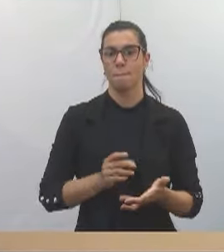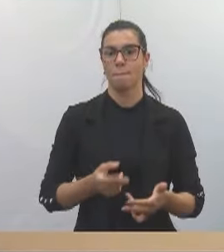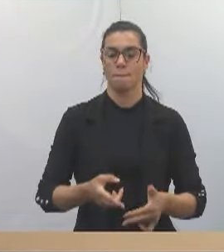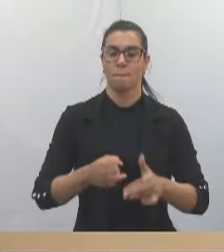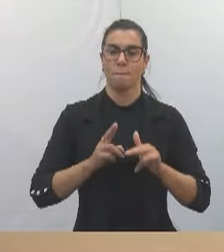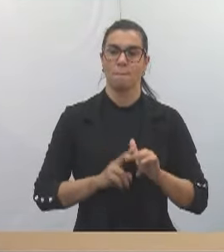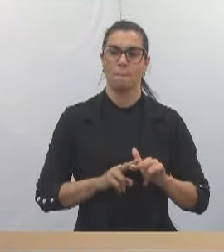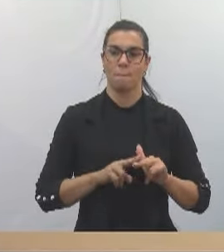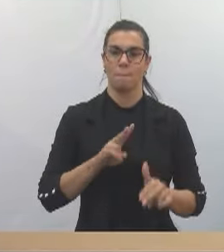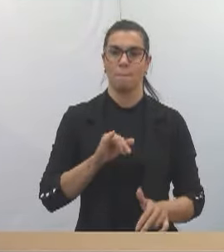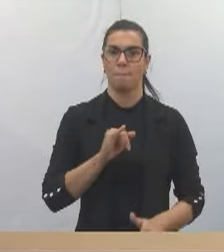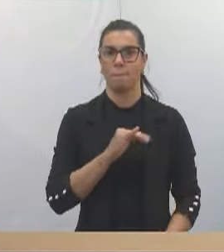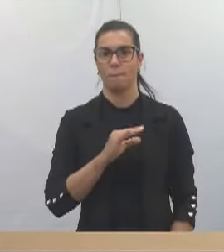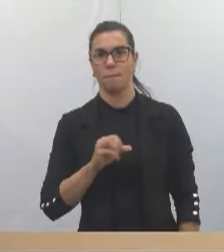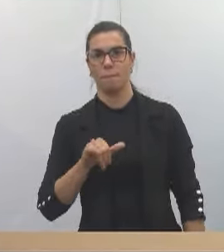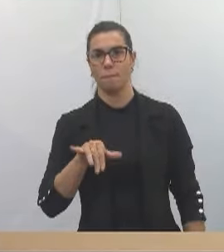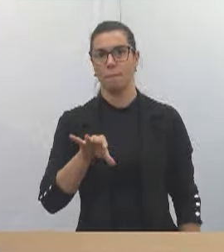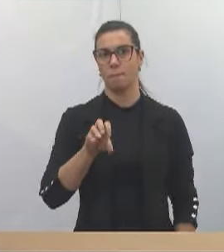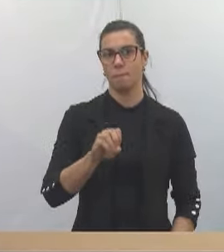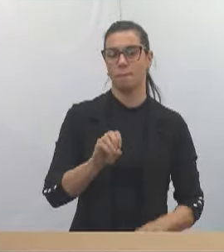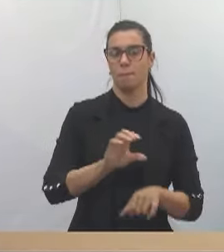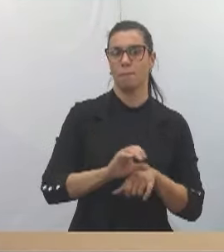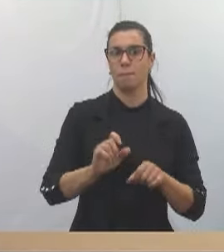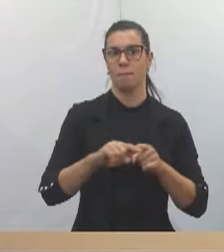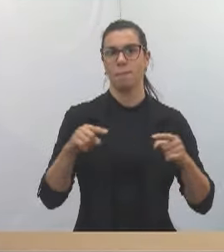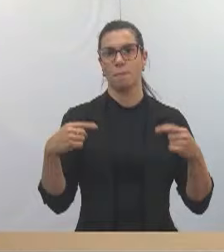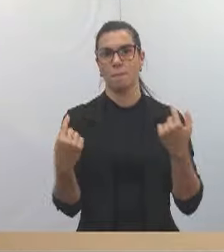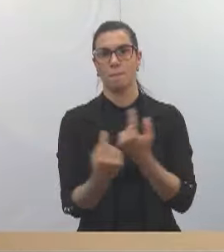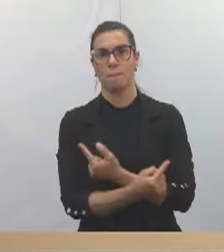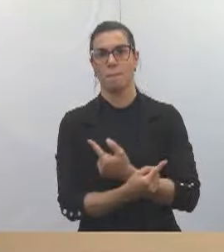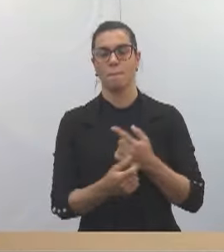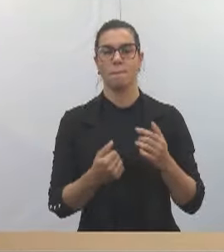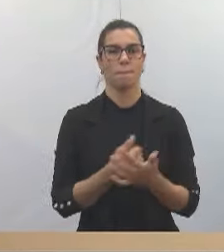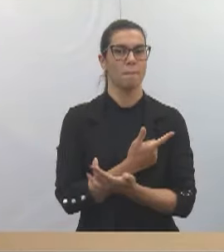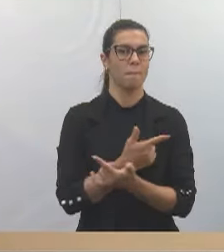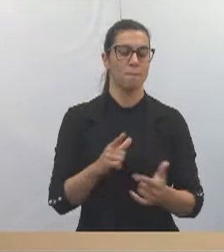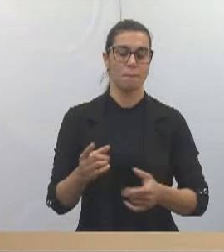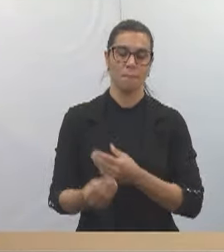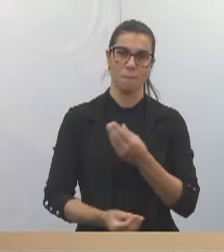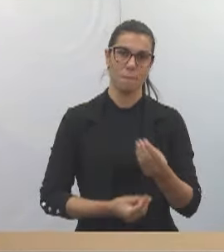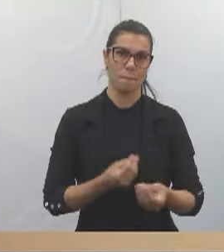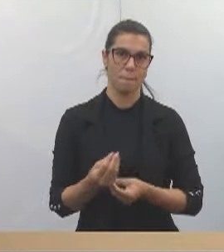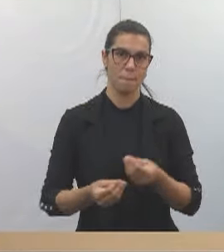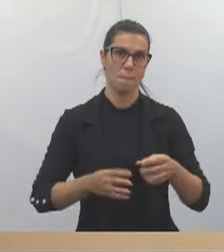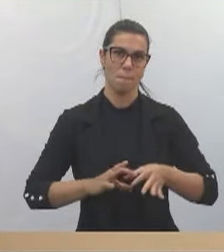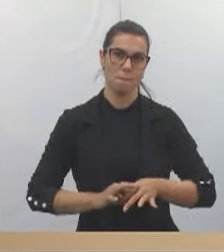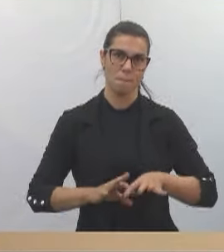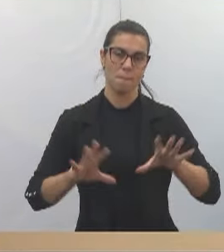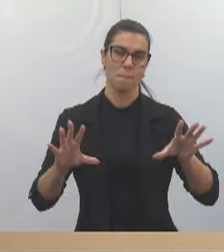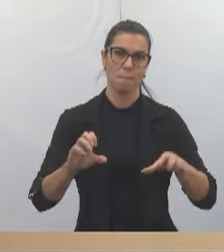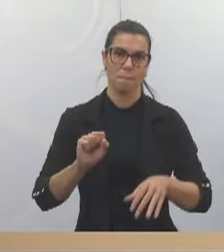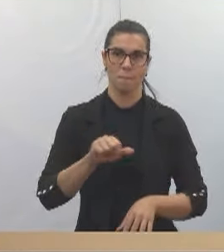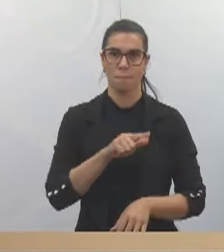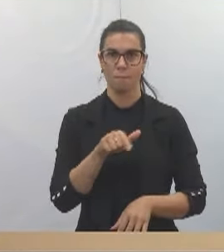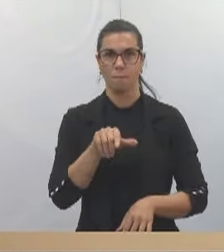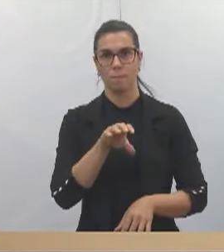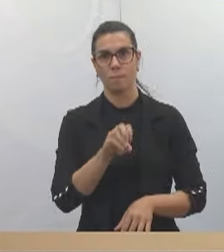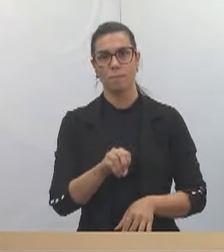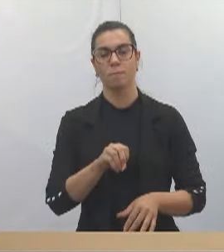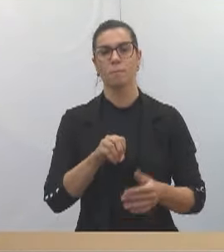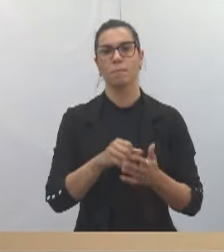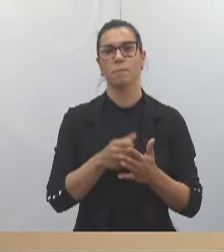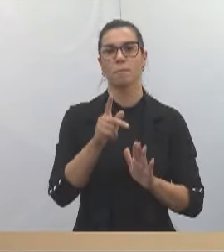constatado vícios de inconstitucionalidade material, não existe condições que permitam a sanção do projeto de